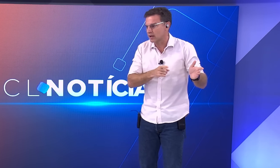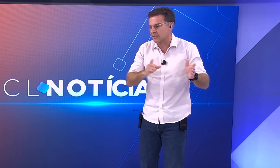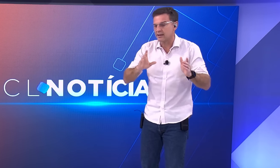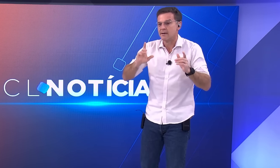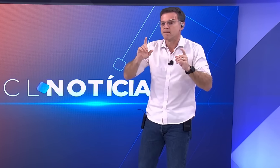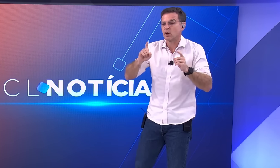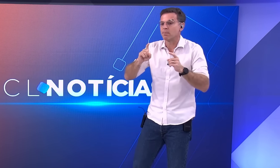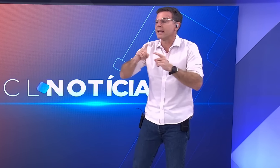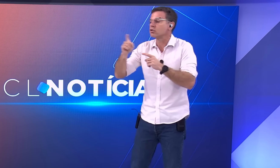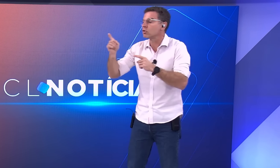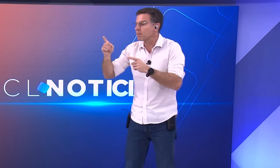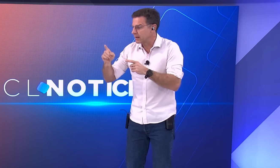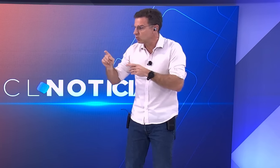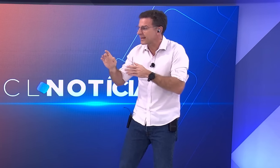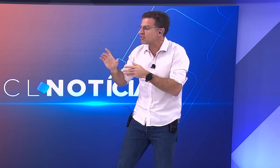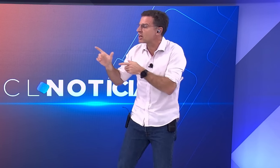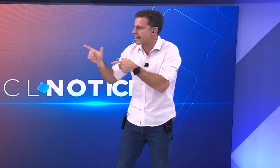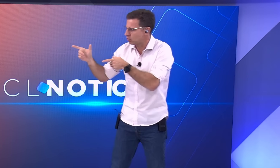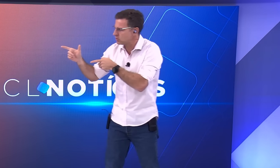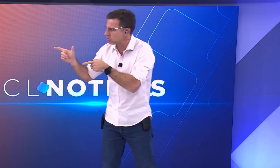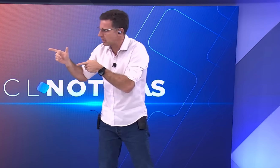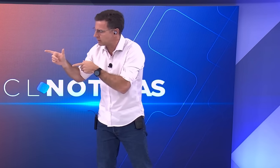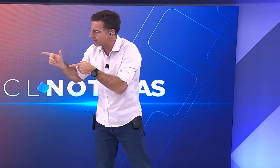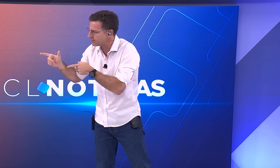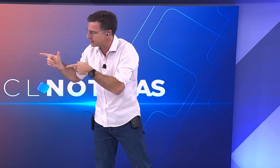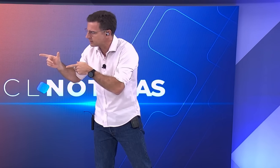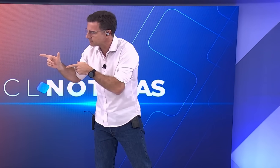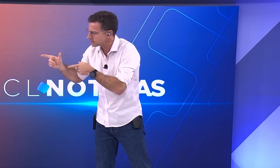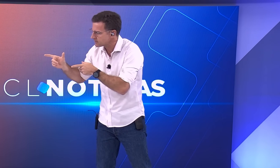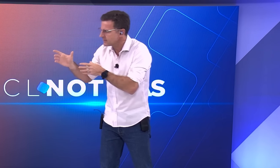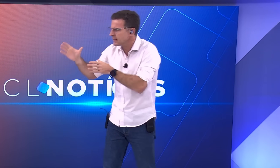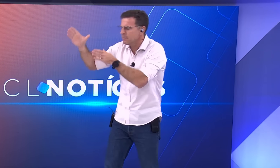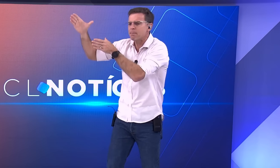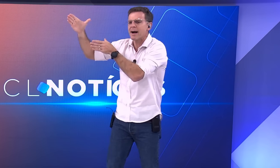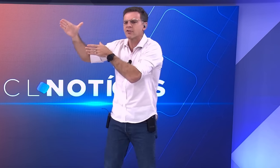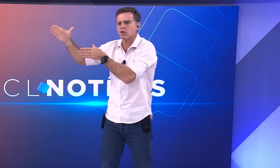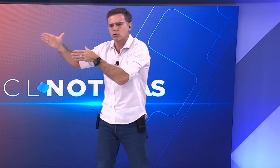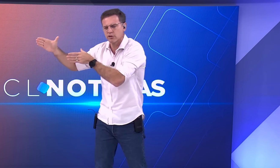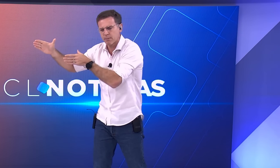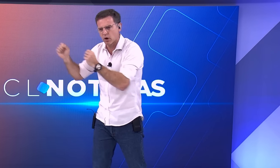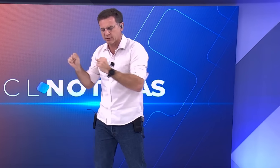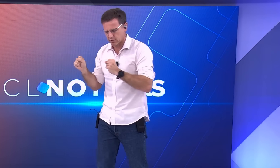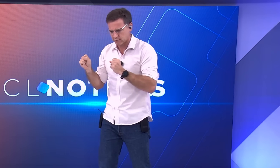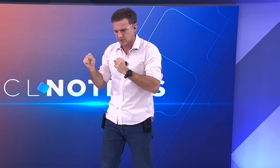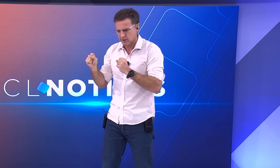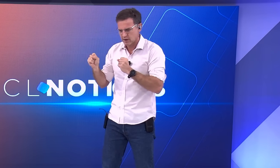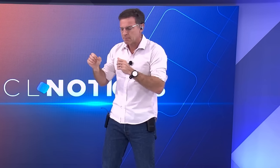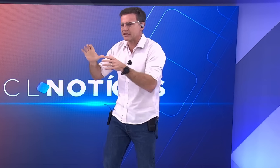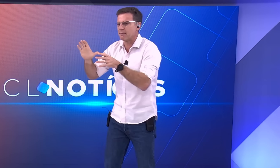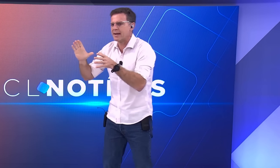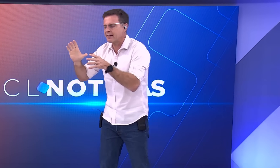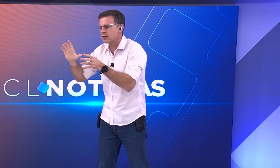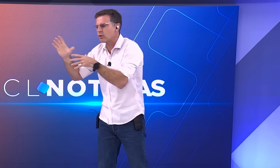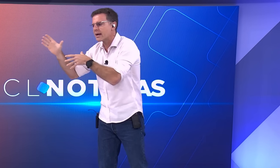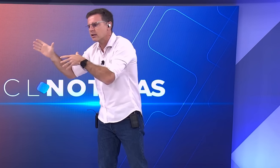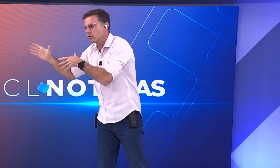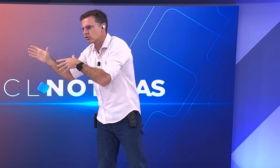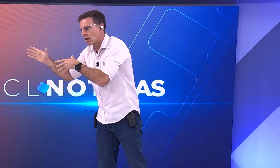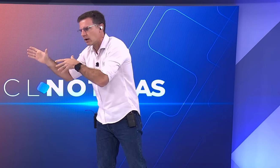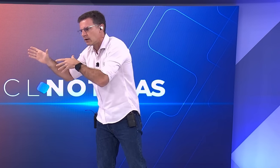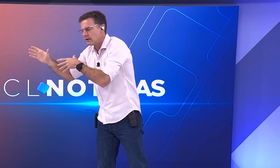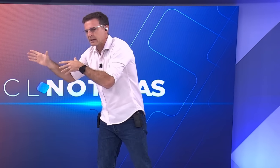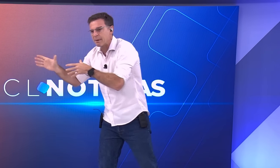não é só aqui tem um pedaço do plano que é tirar do Ministério da Fazenda também a parte que cuida de apostas mas também não é